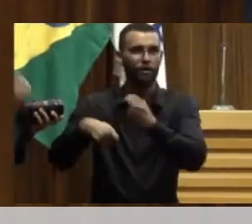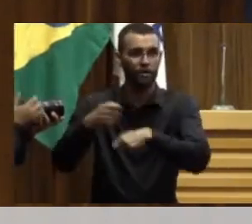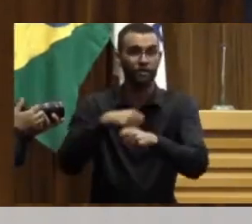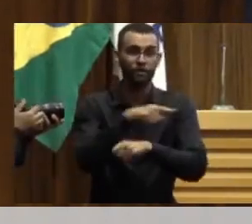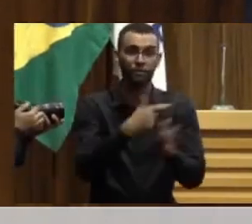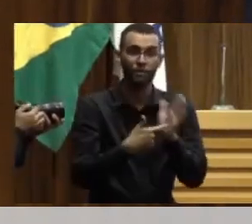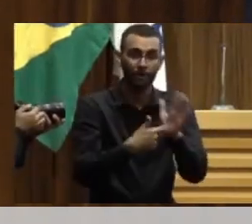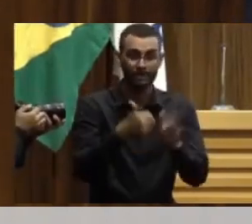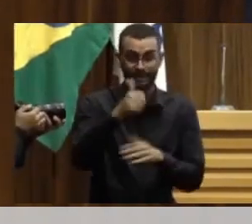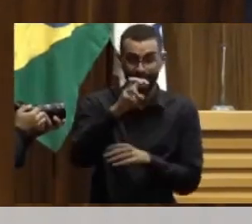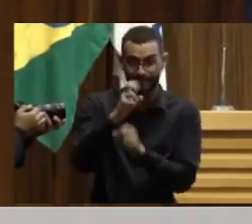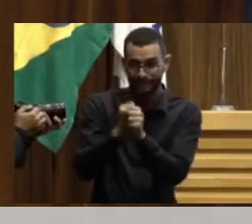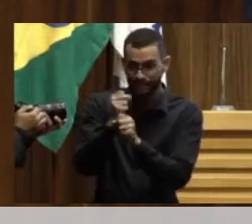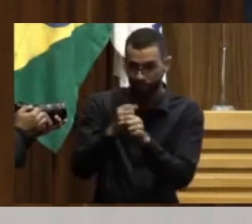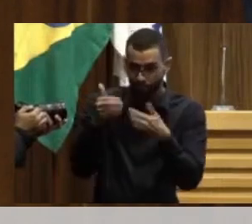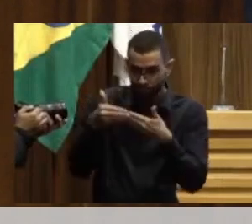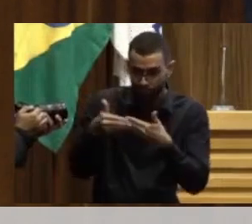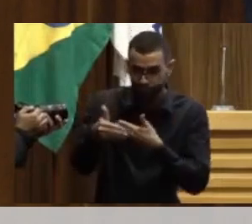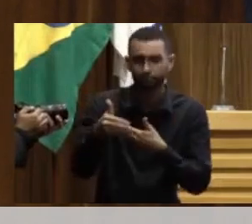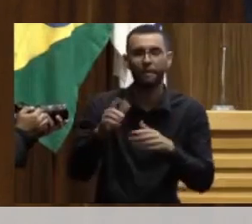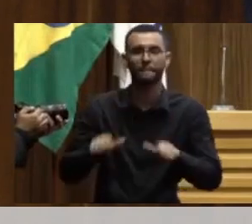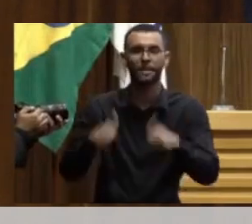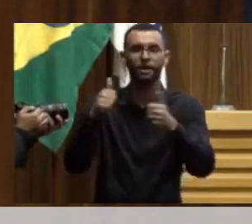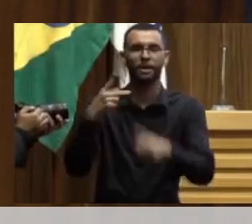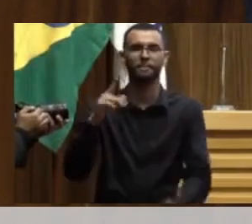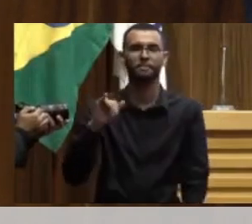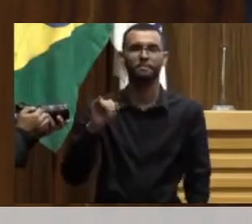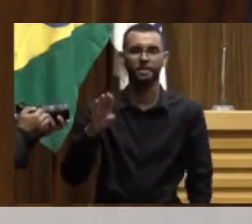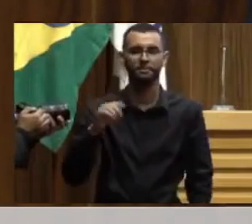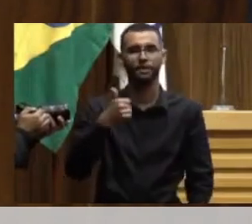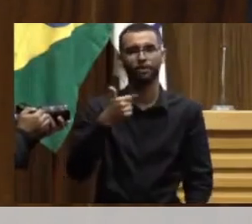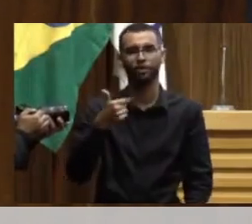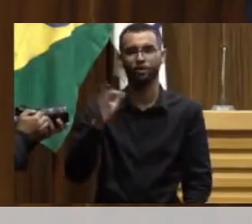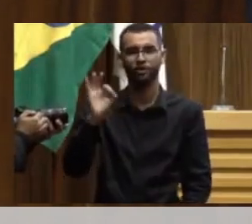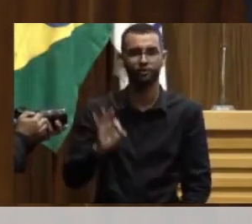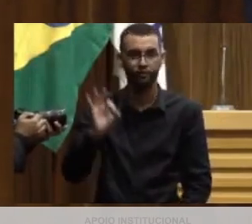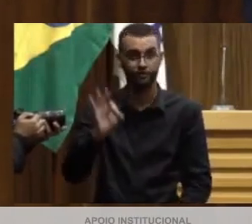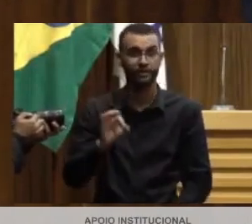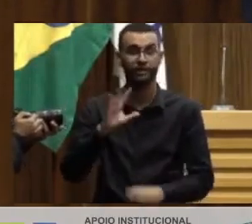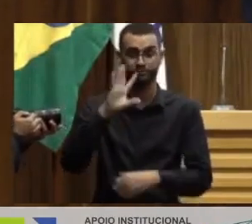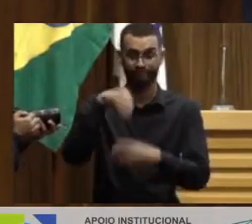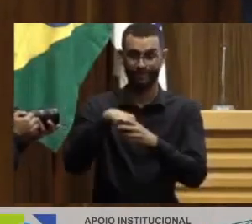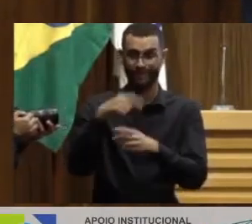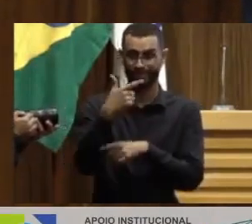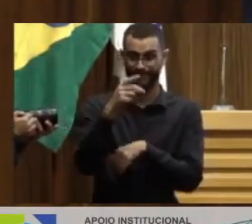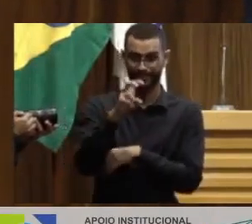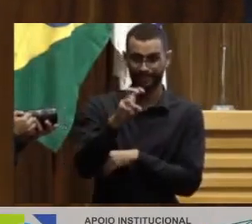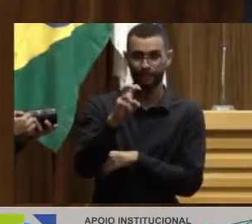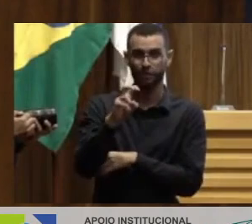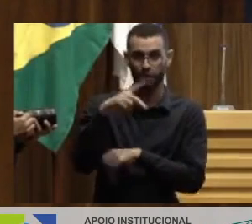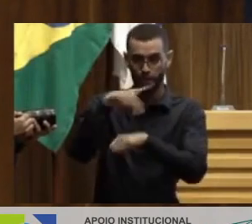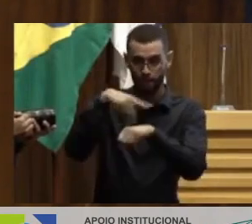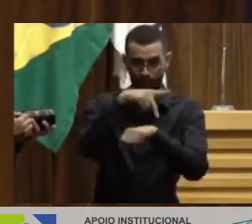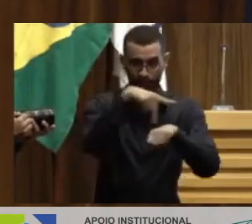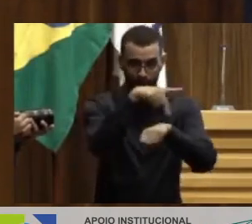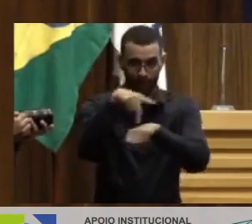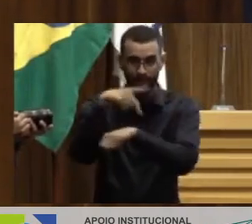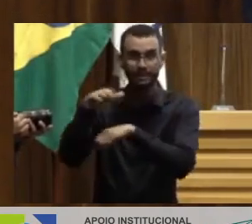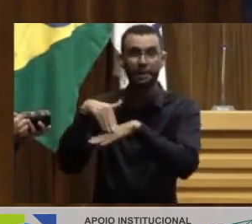o PIB 12%. E entre os 25 países que mais